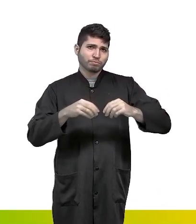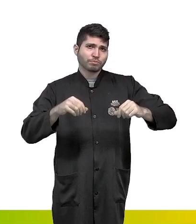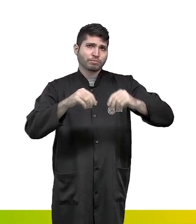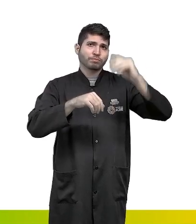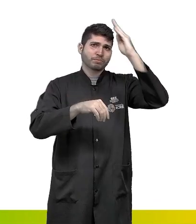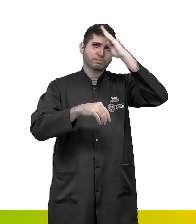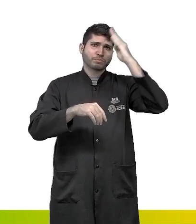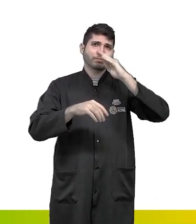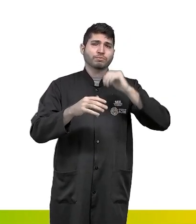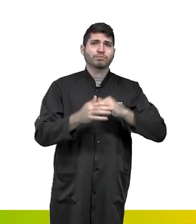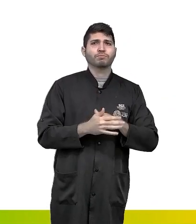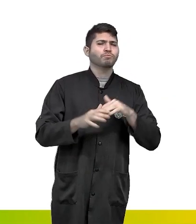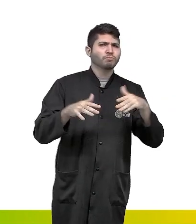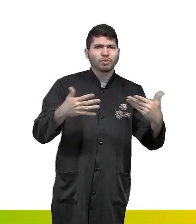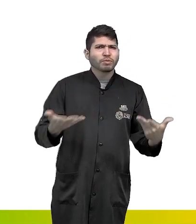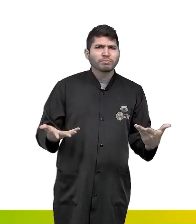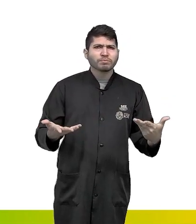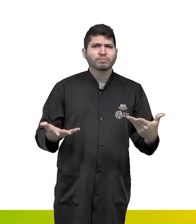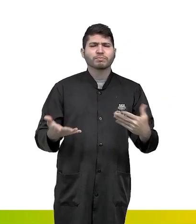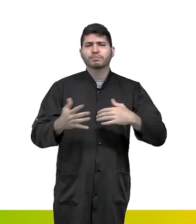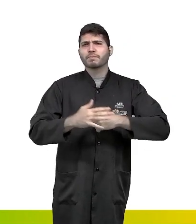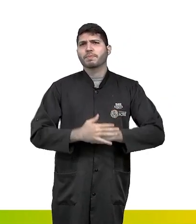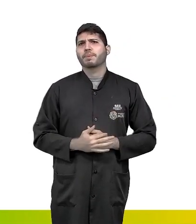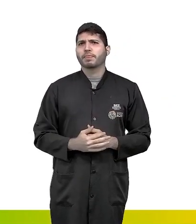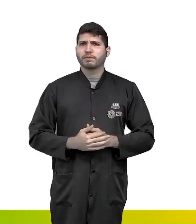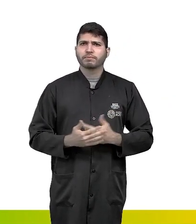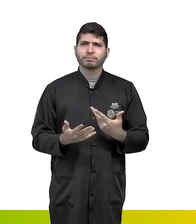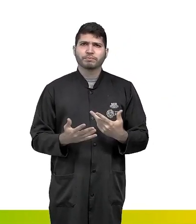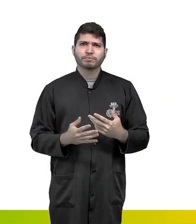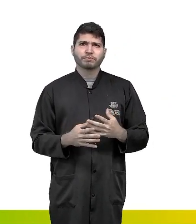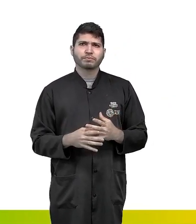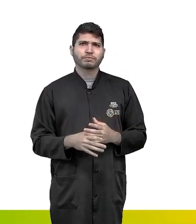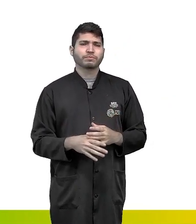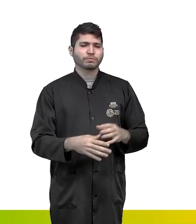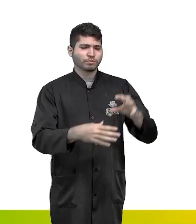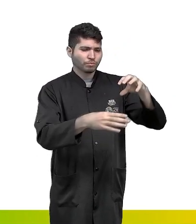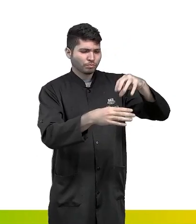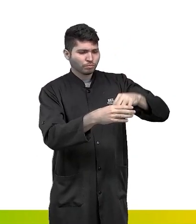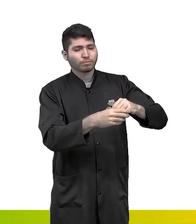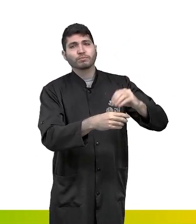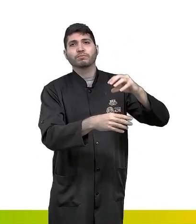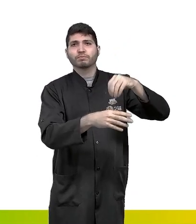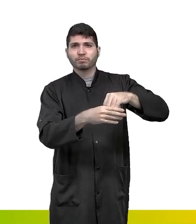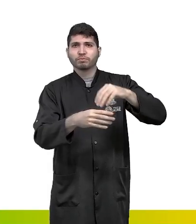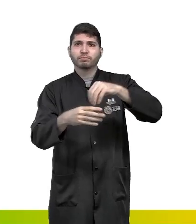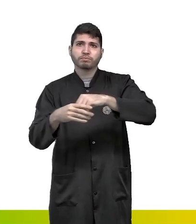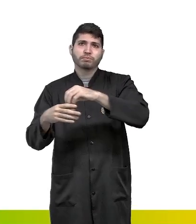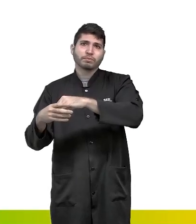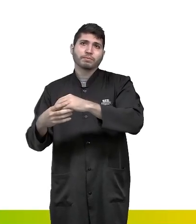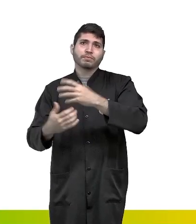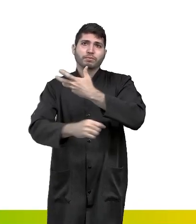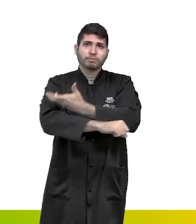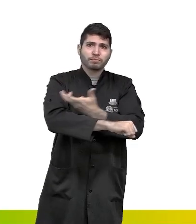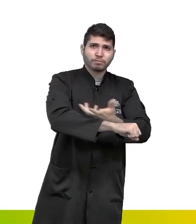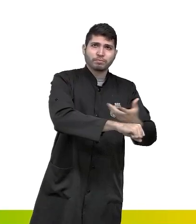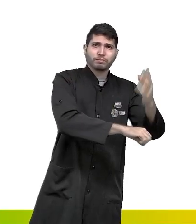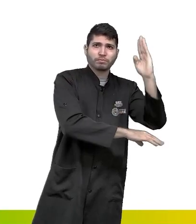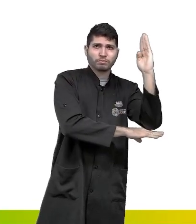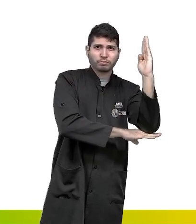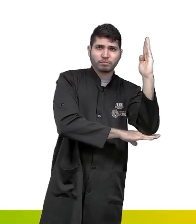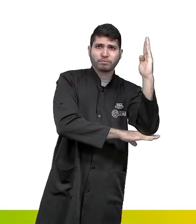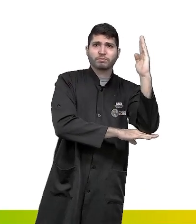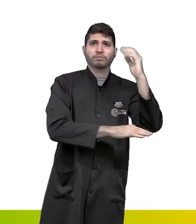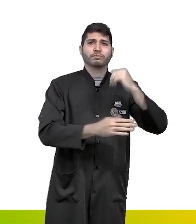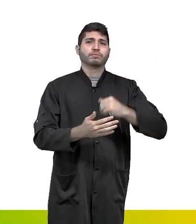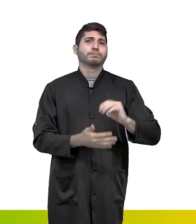A, a plantação de madeira com o pau-brasil. Letra B, a retração